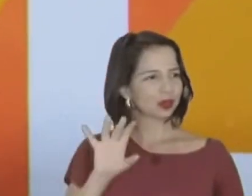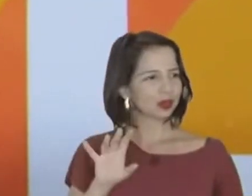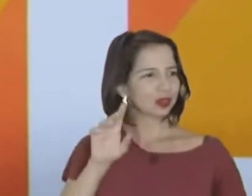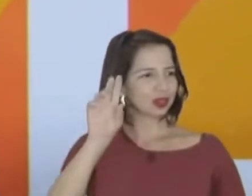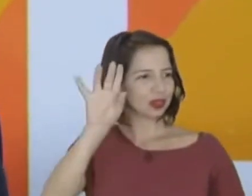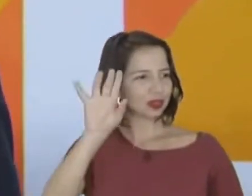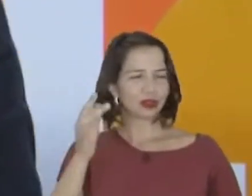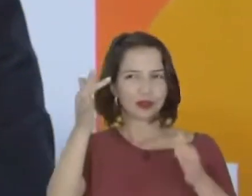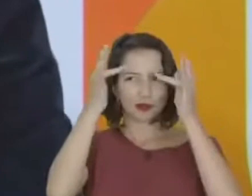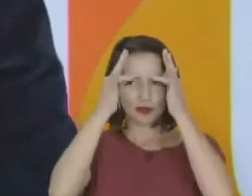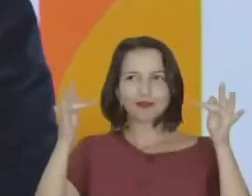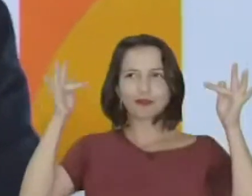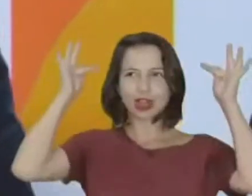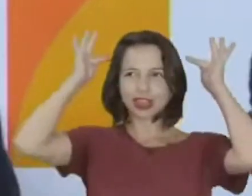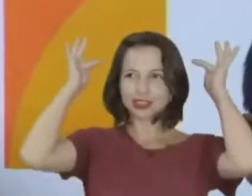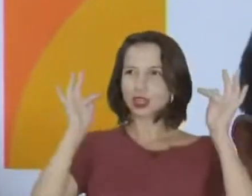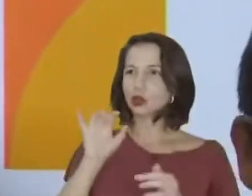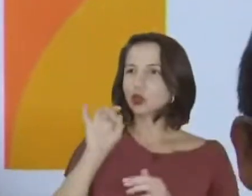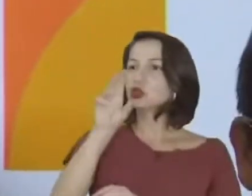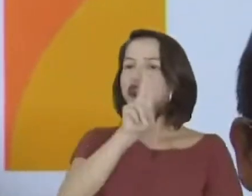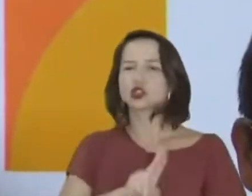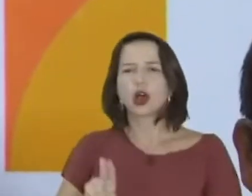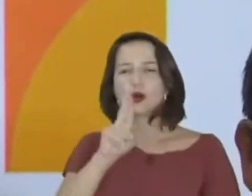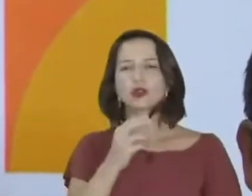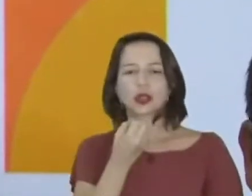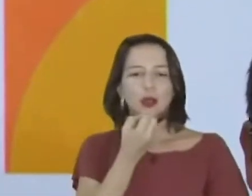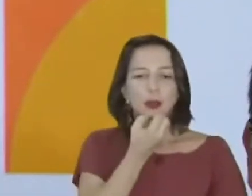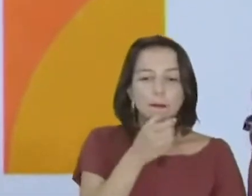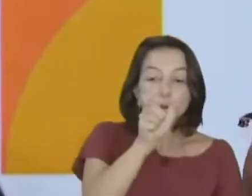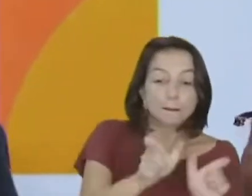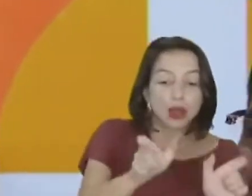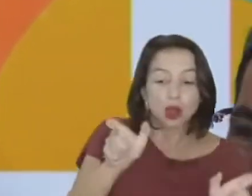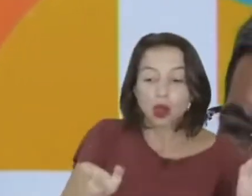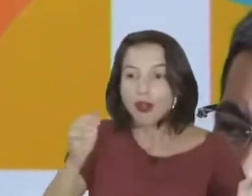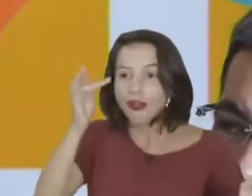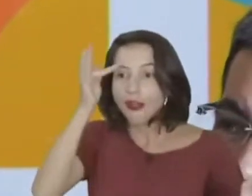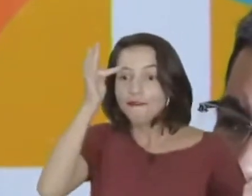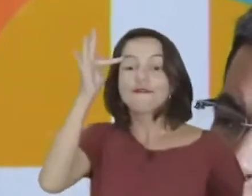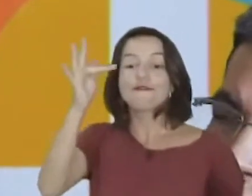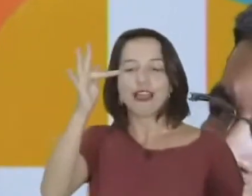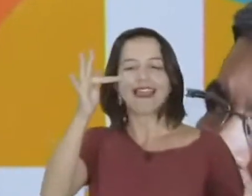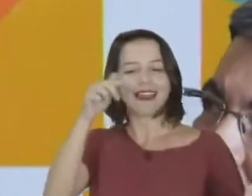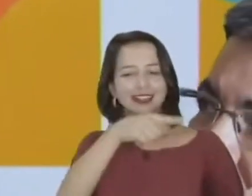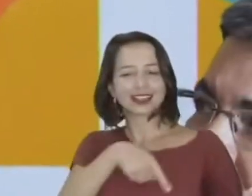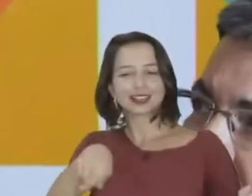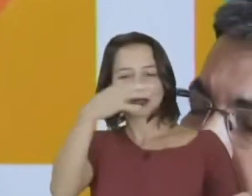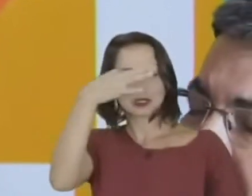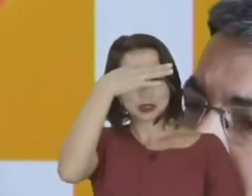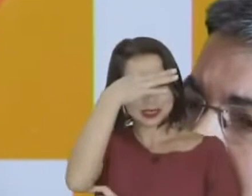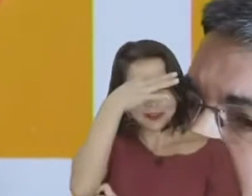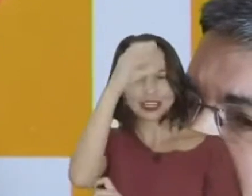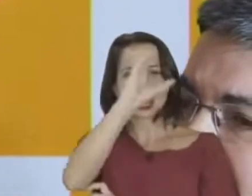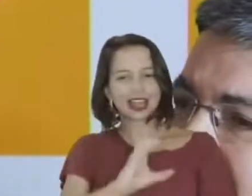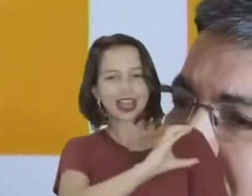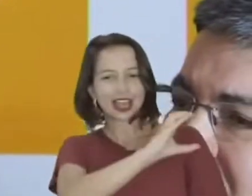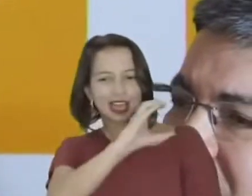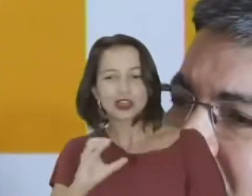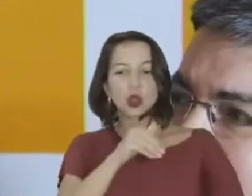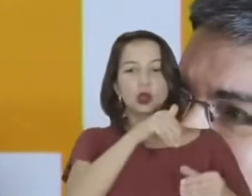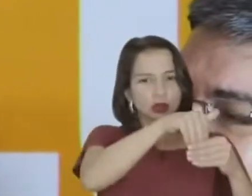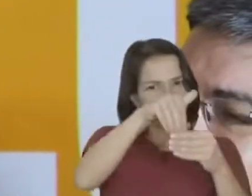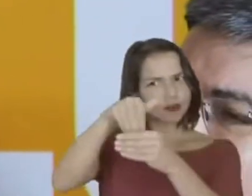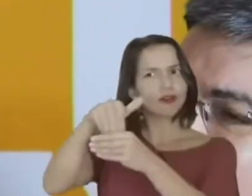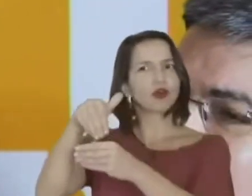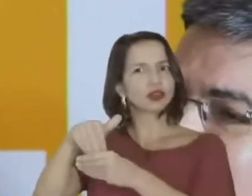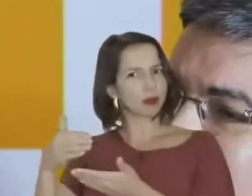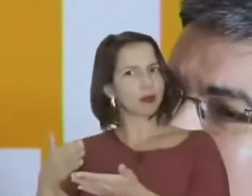que se utiliza da boa fé de milhões e milhões de brasileiros, de evangélicos e católicos, que votaram nele também.